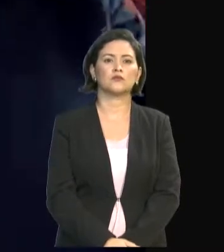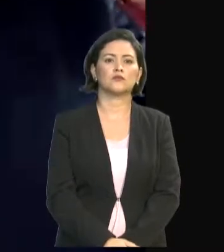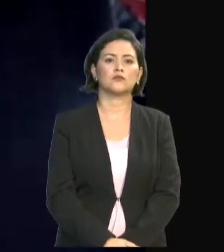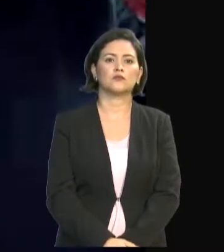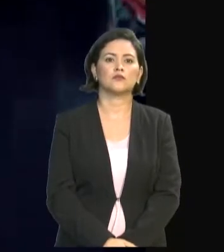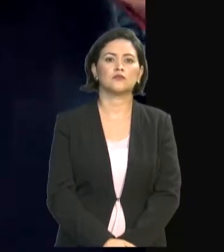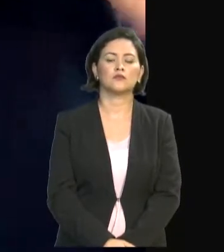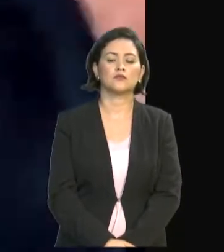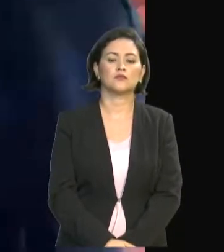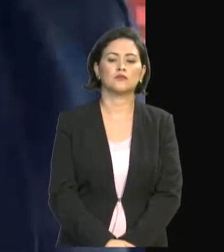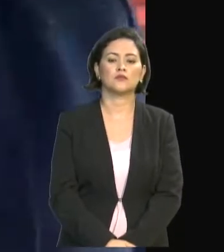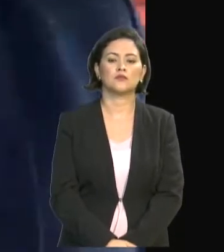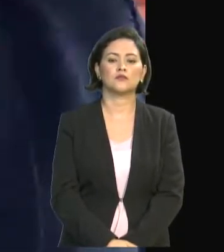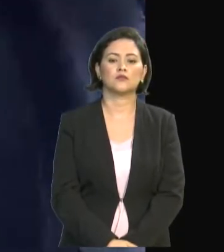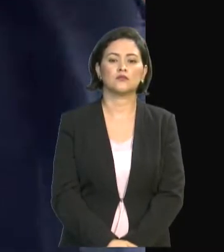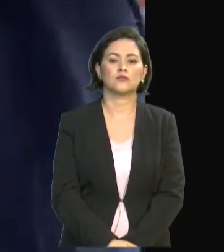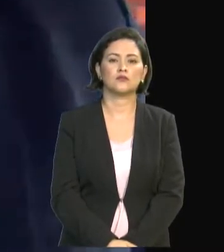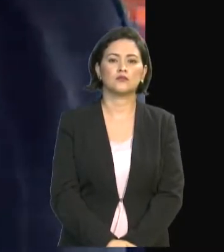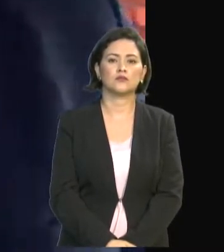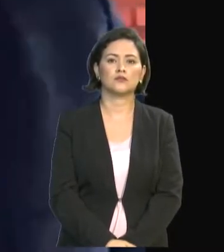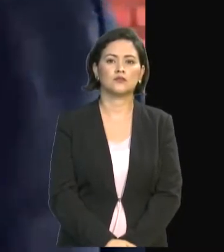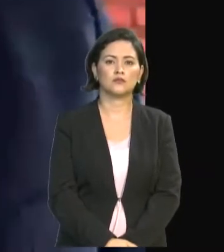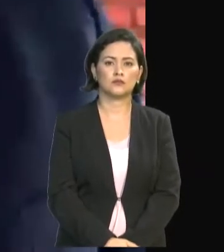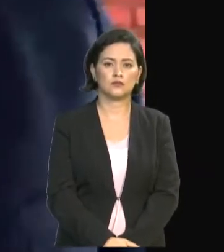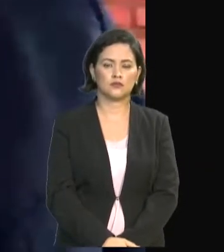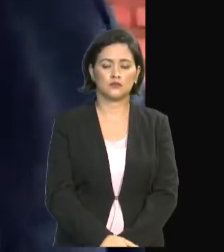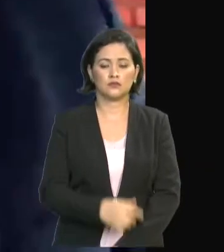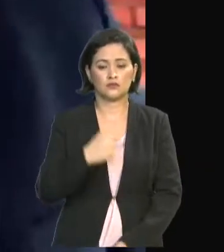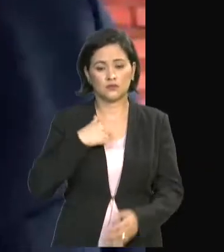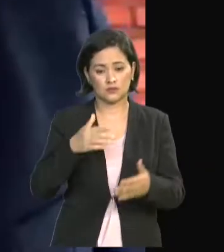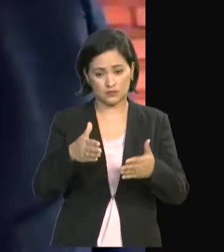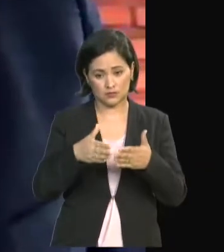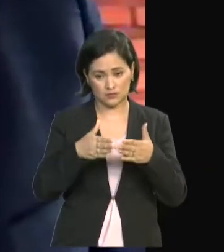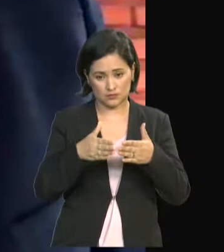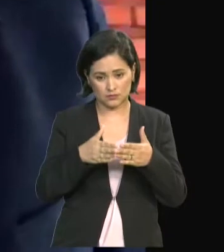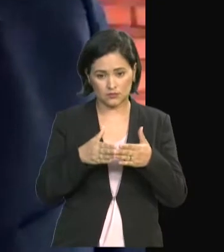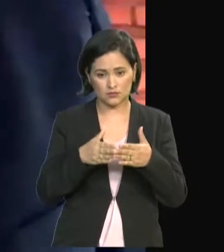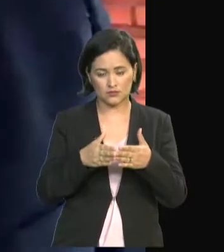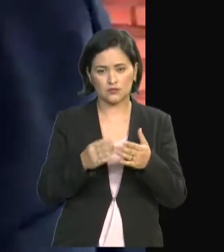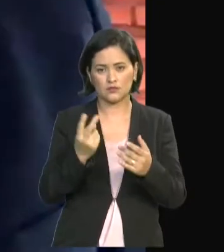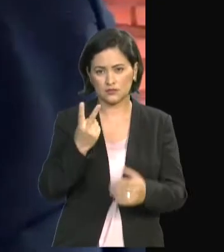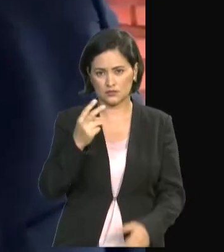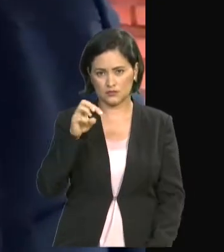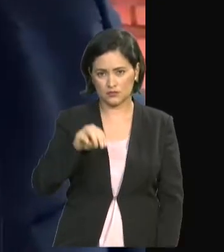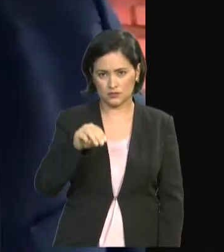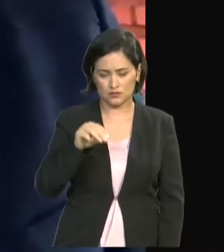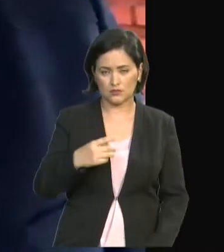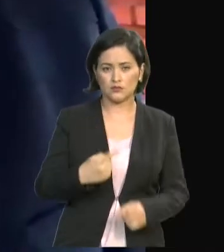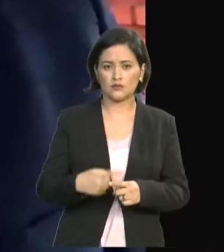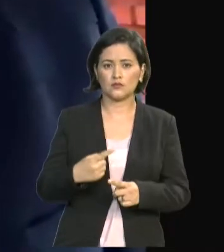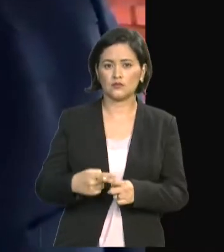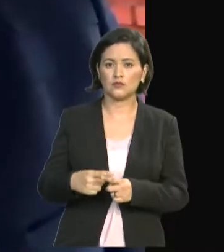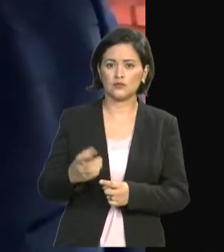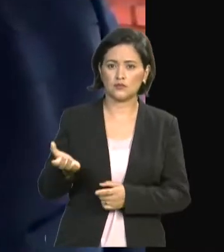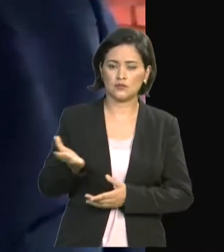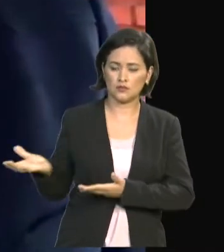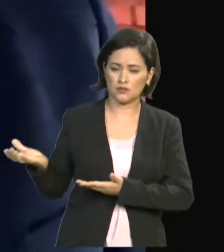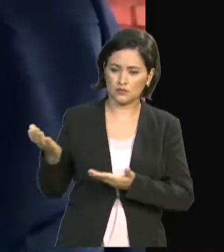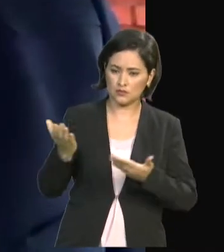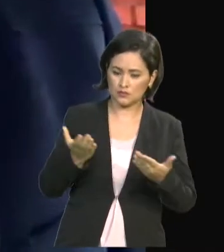Senhor presidente, eu pedi esse tempo de 2 minutos para fazer um chamamento, um convite, em especial